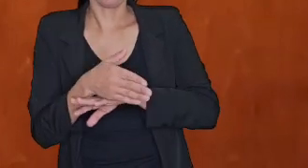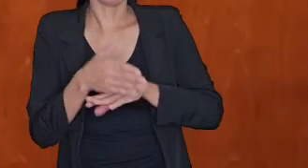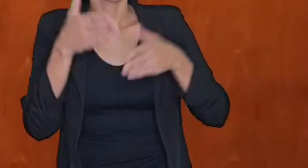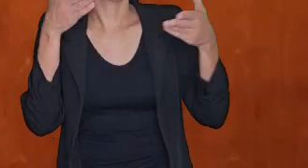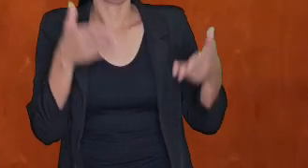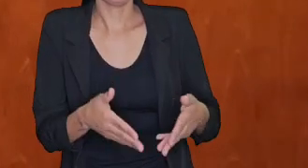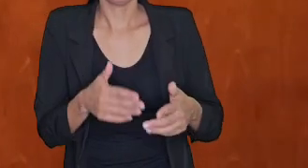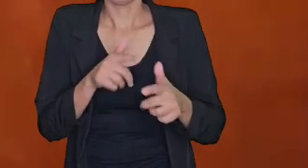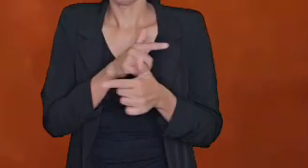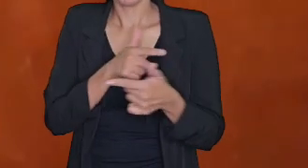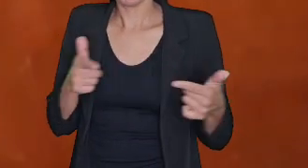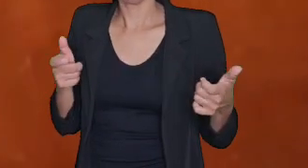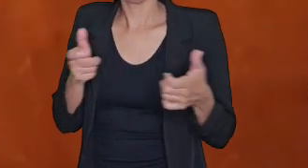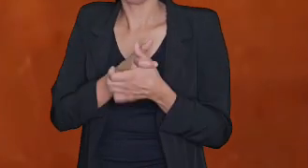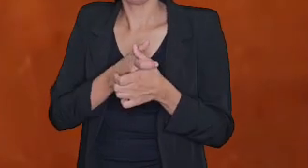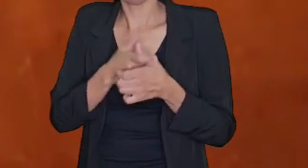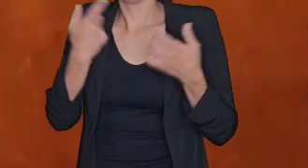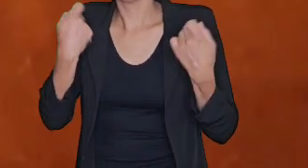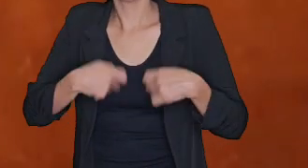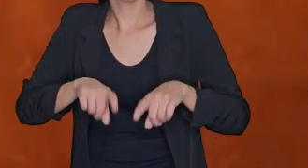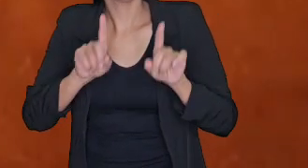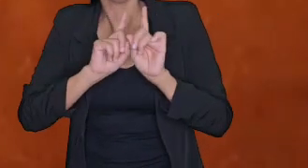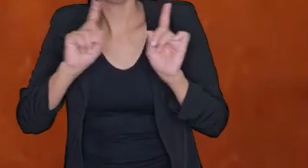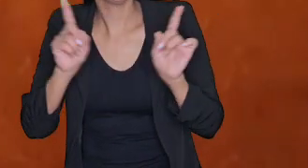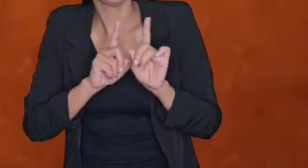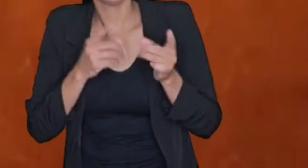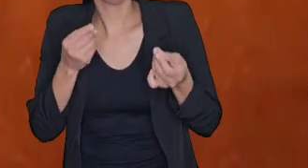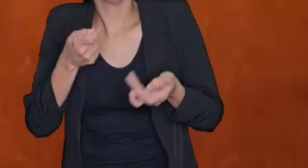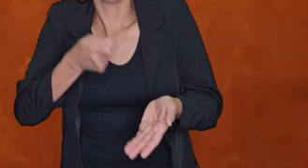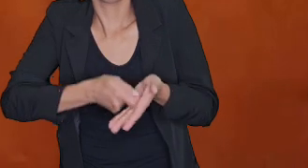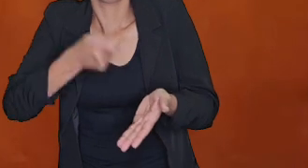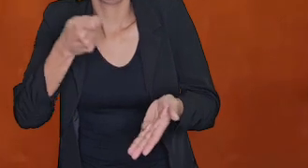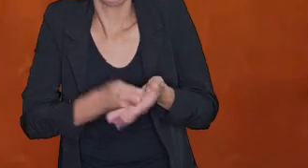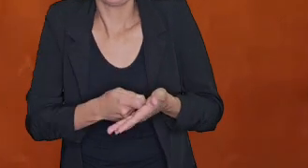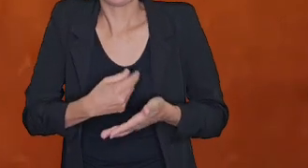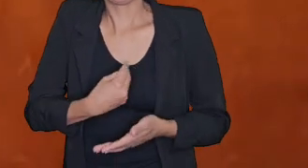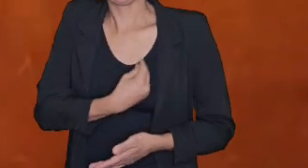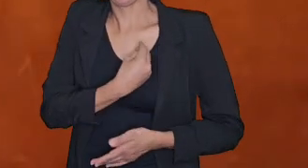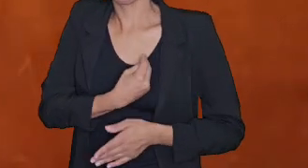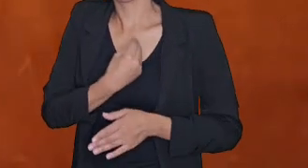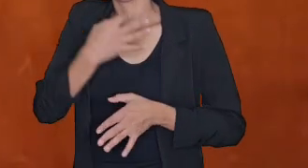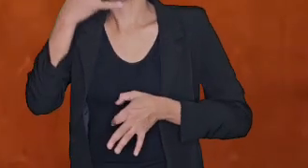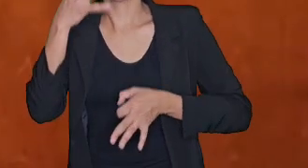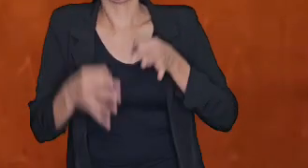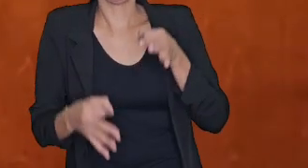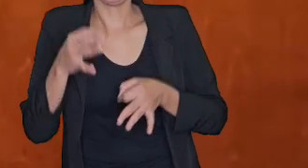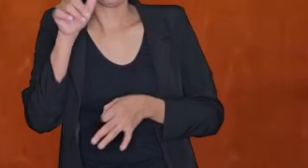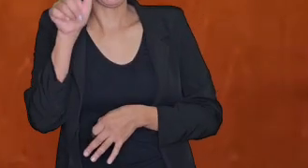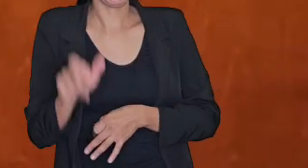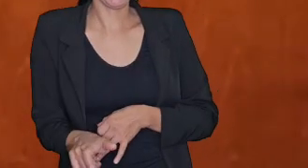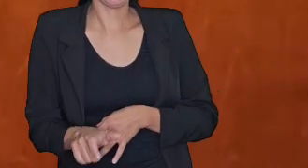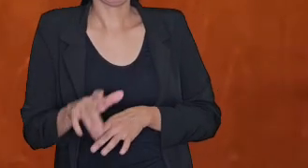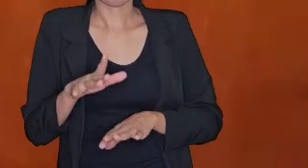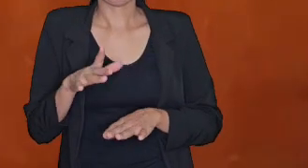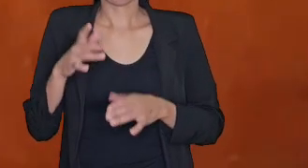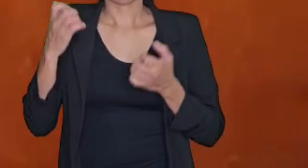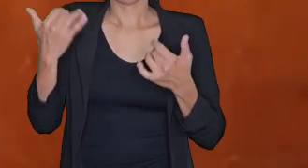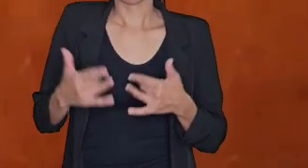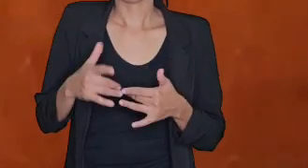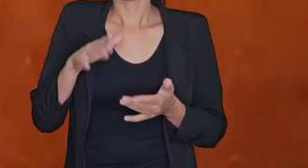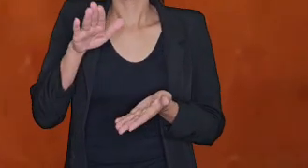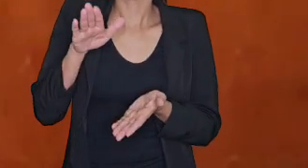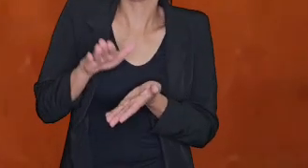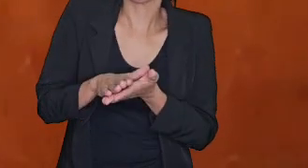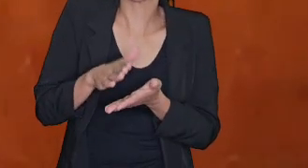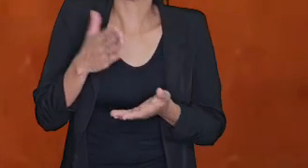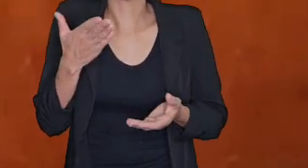litígio, o judiciário tem que participar, mas onde não há sentido de se exigir a presença do juiz.